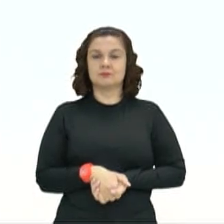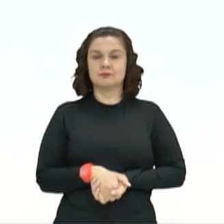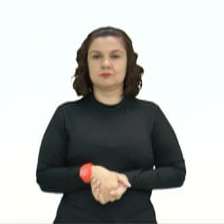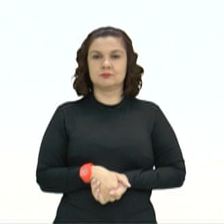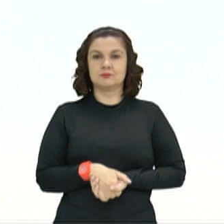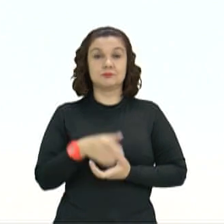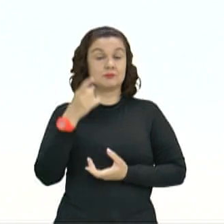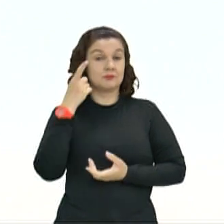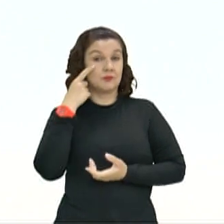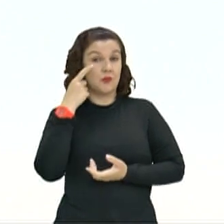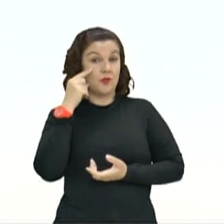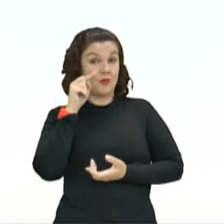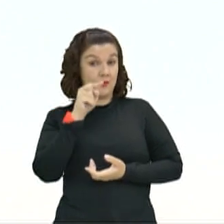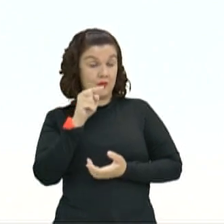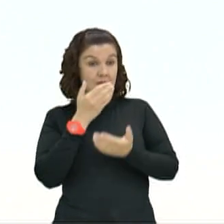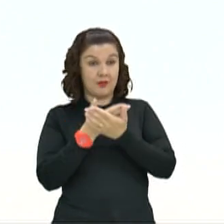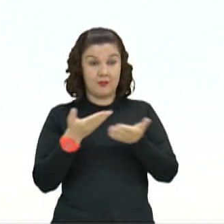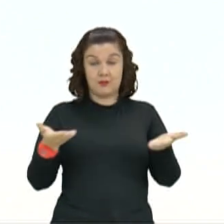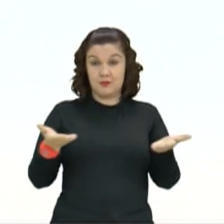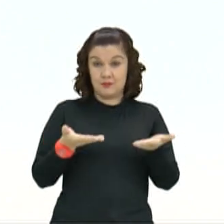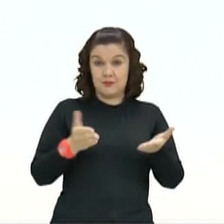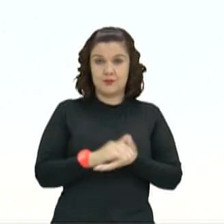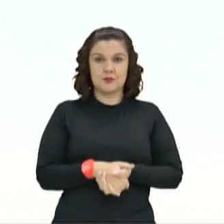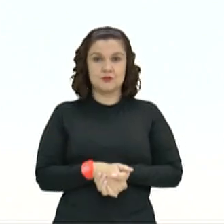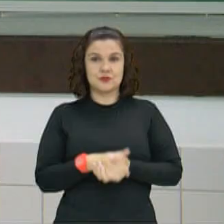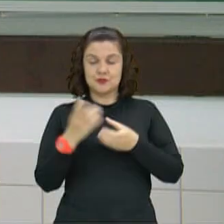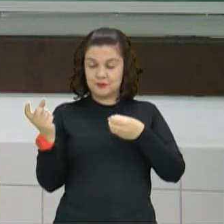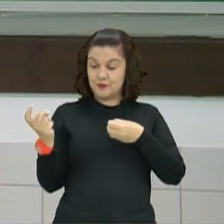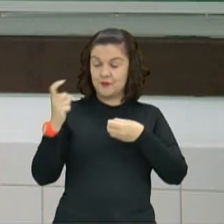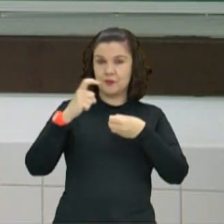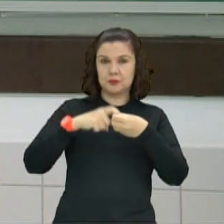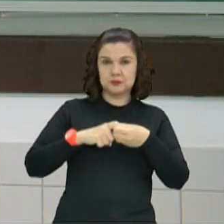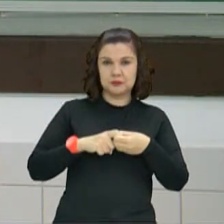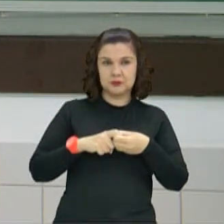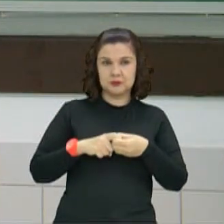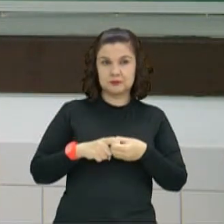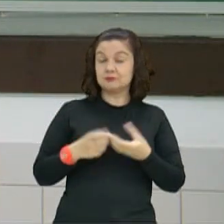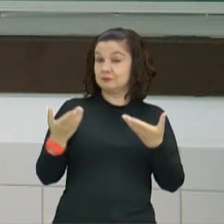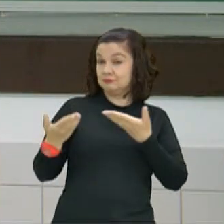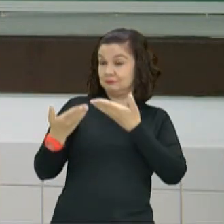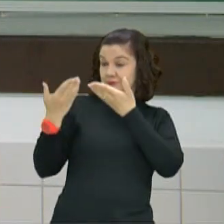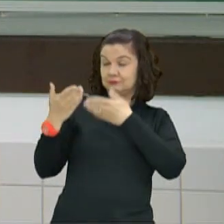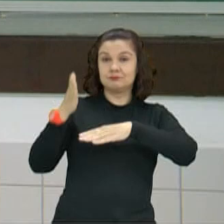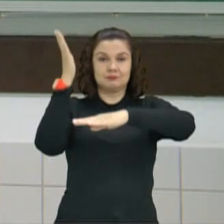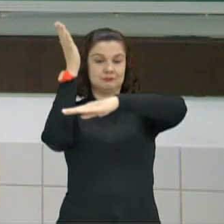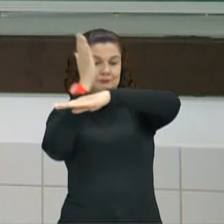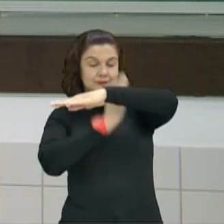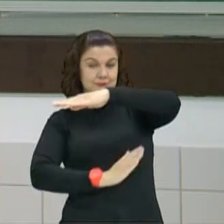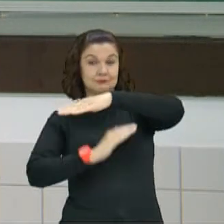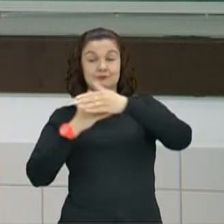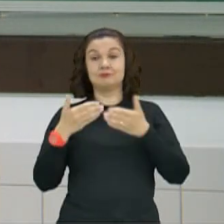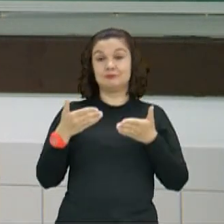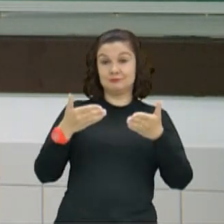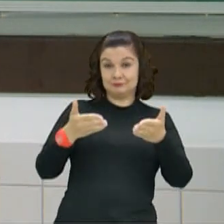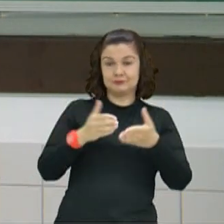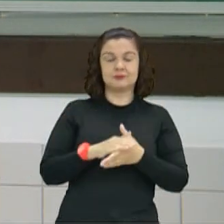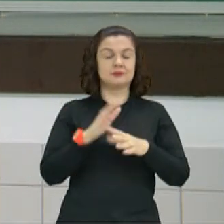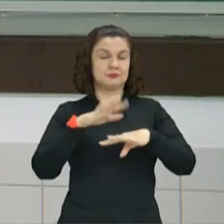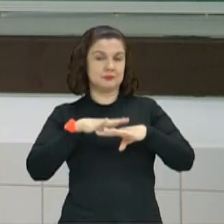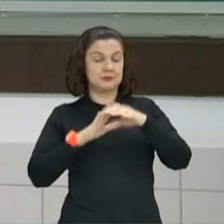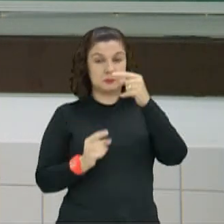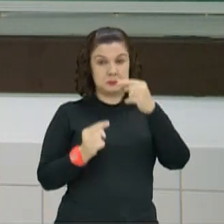Olha só, o que nós vimos na aula de hoje? Retomada de equações, bacana, né? Legal, lembrar que é uma desigualdade